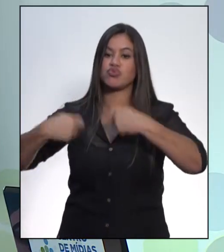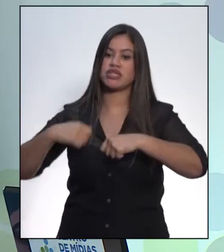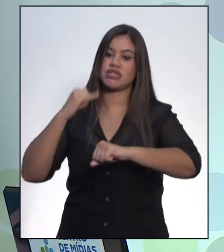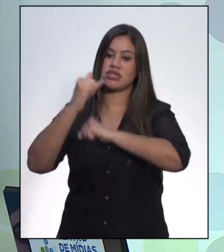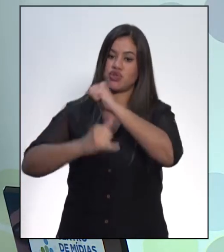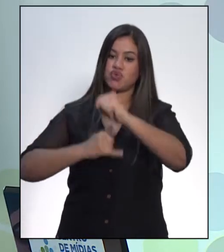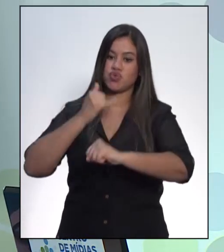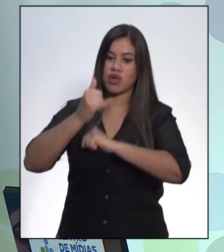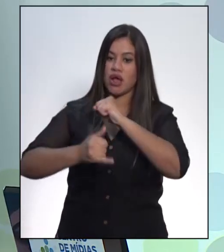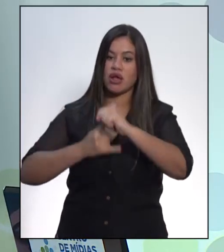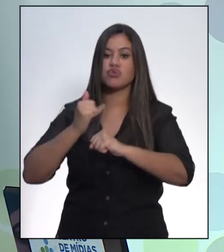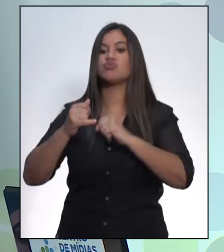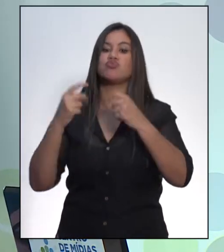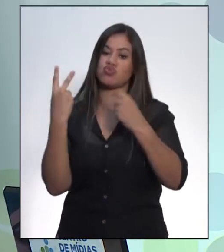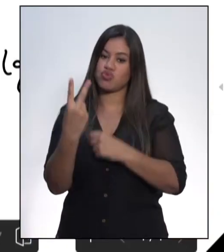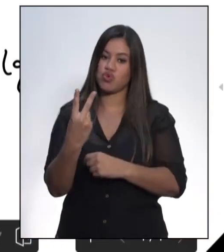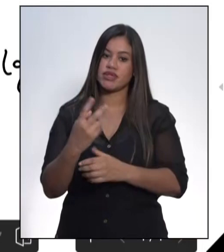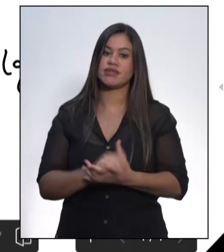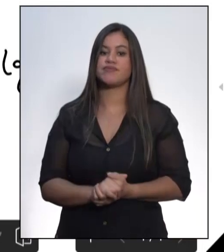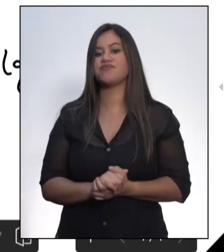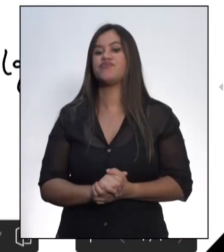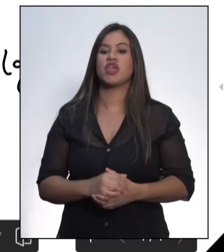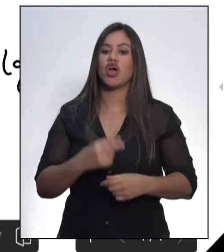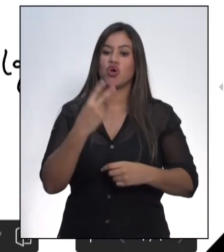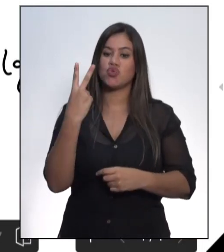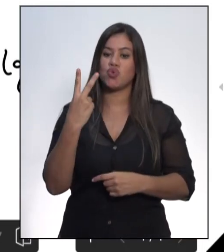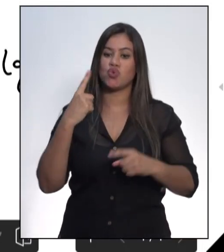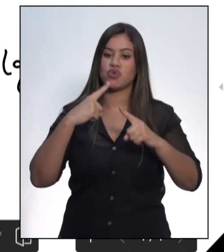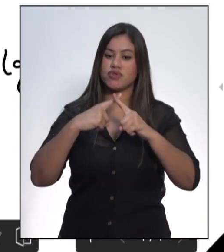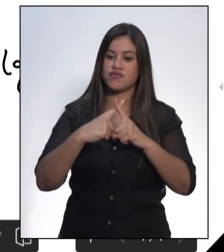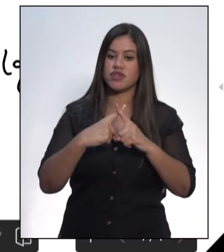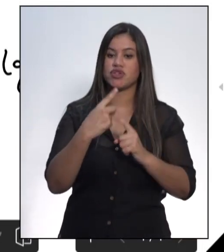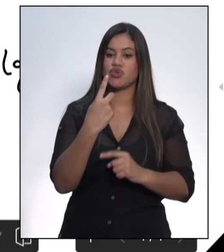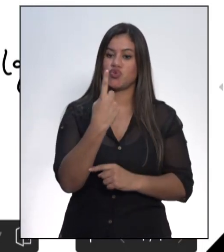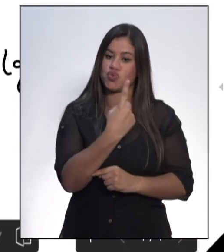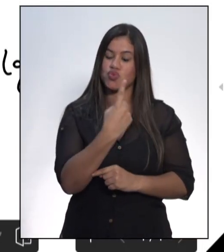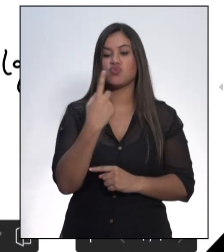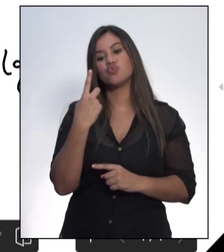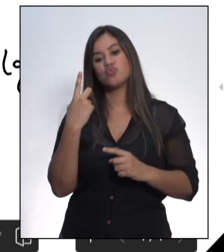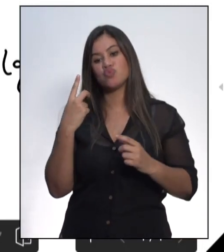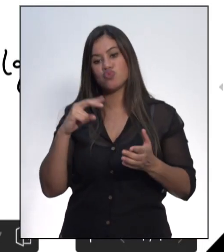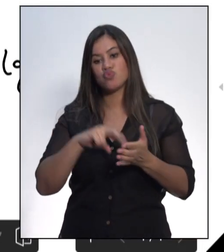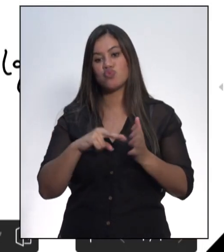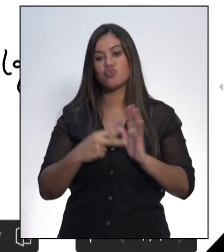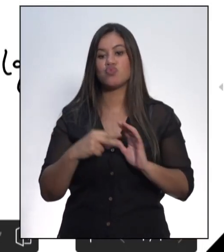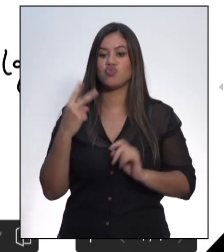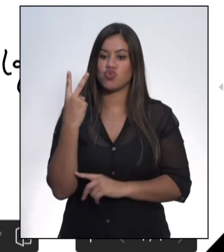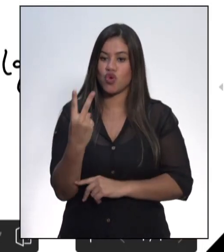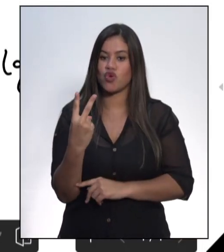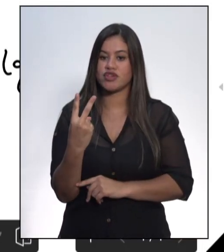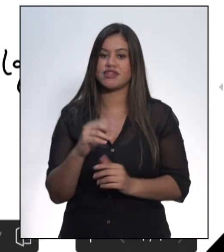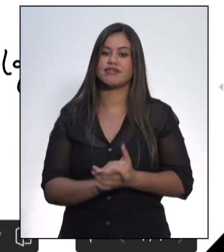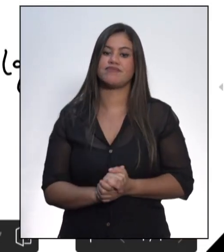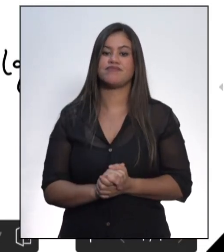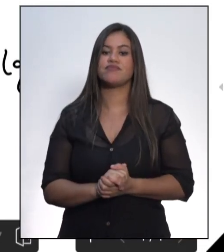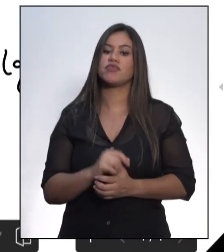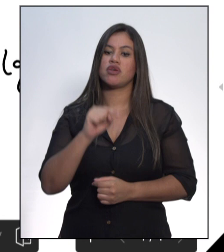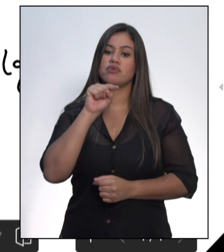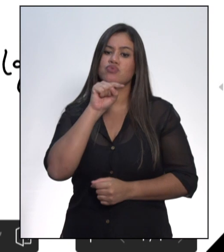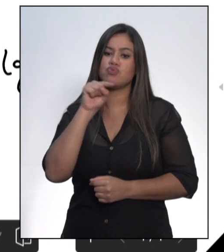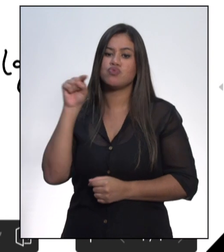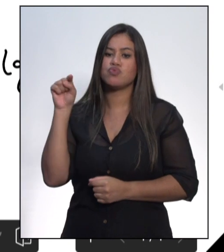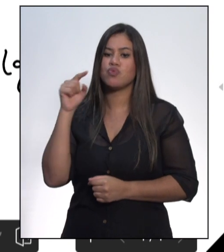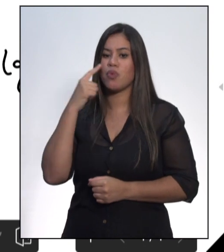coloco 2, 2 vezes 1, 2. 2 nitrogênios, 2 nitrogênios. Nitrogênio fechou, está certinho.